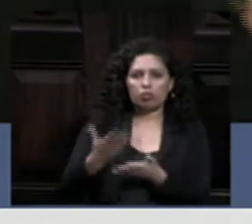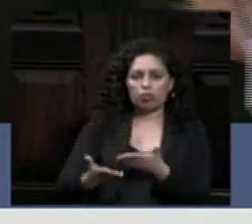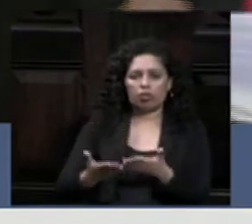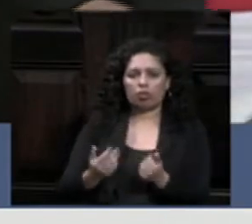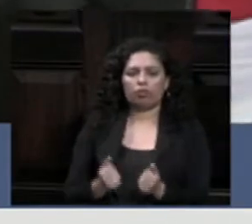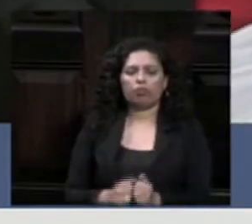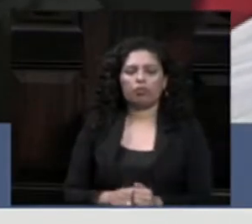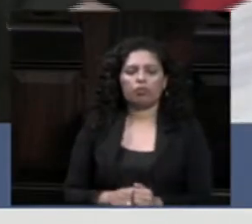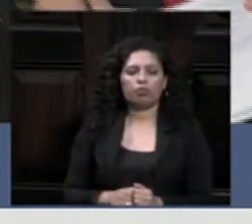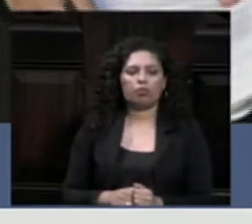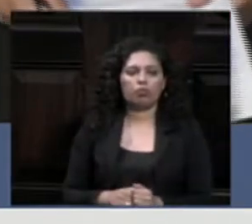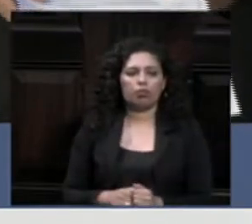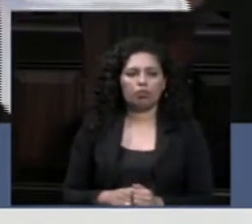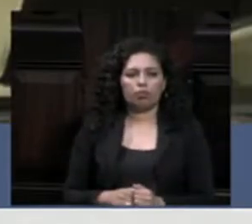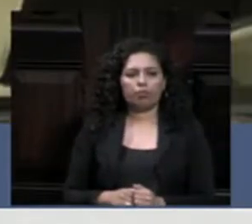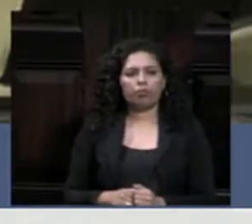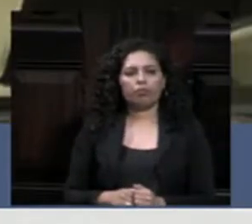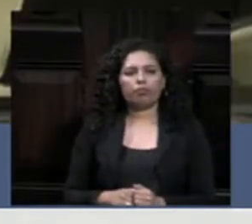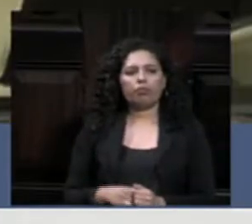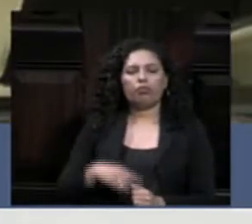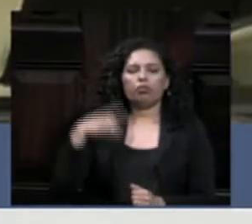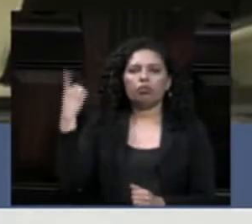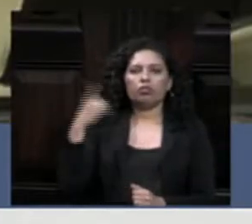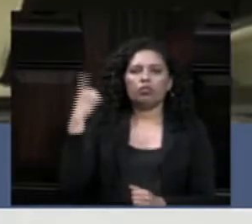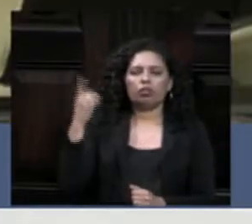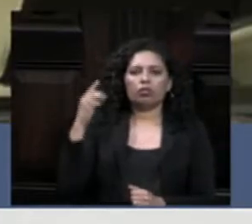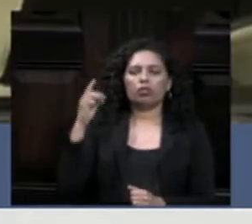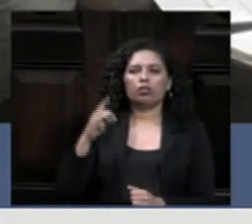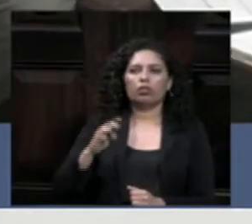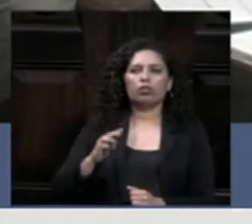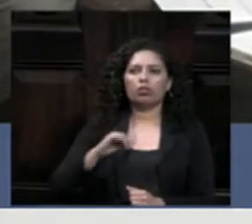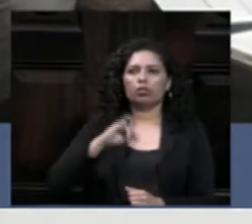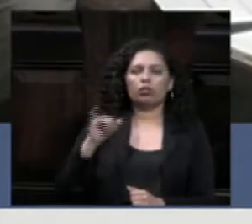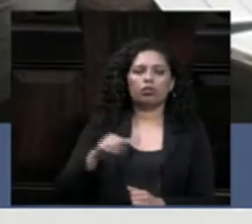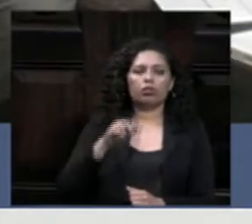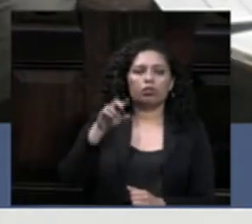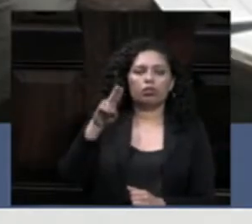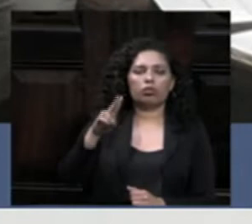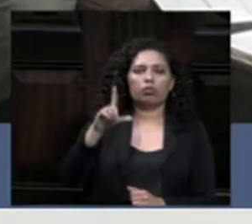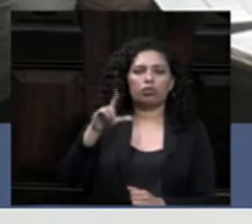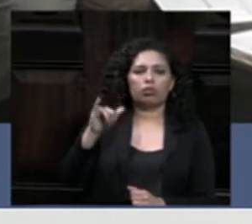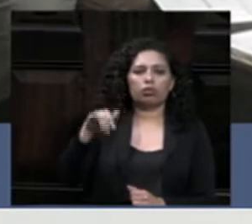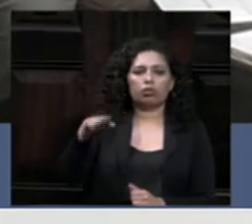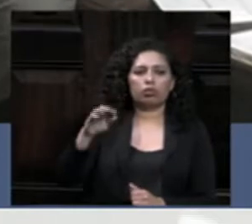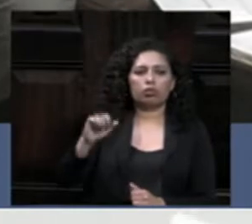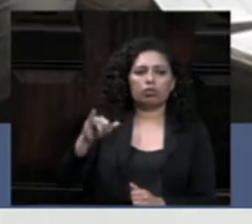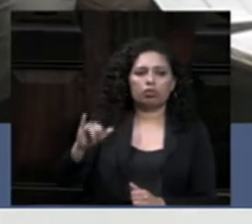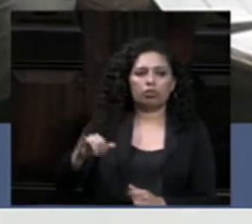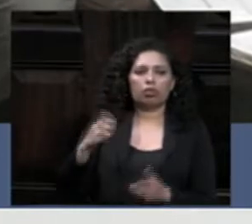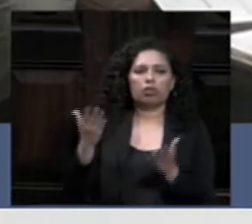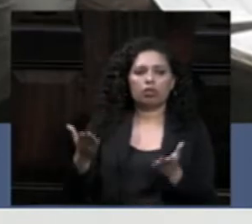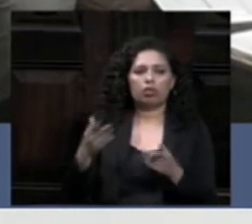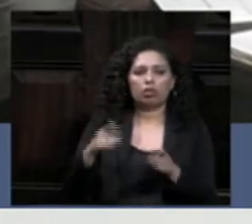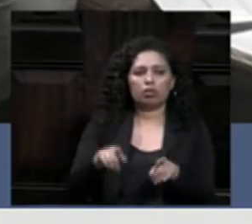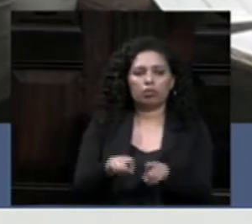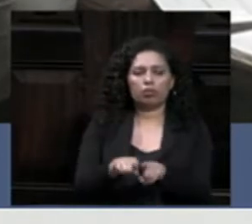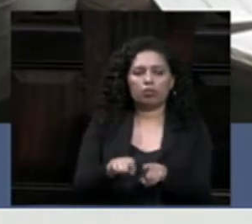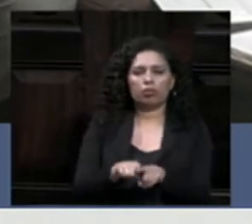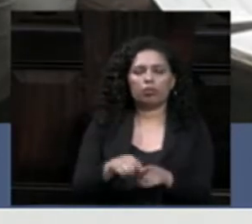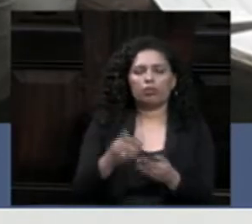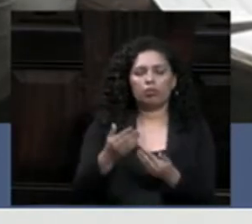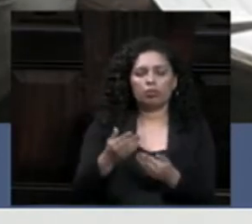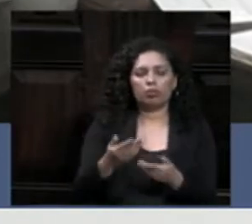social. Declaração de voto. Declaração de voto, deputado Dr. Julianelli. Primeiro, parabenizar o deputado Carlos